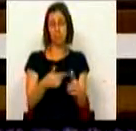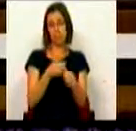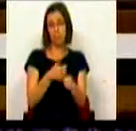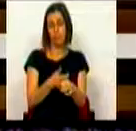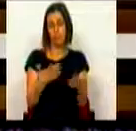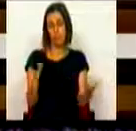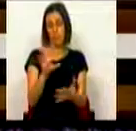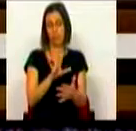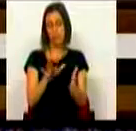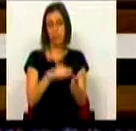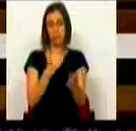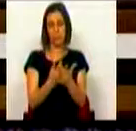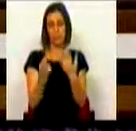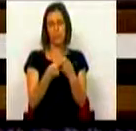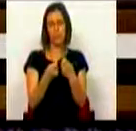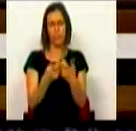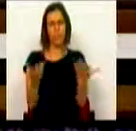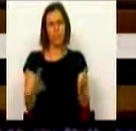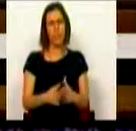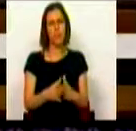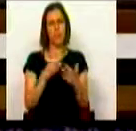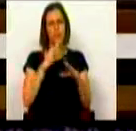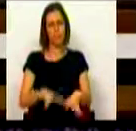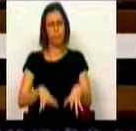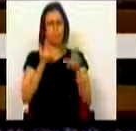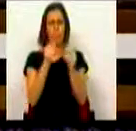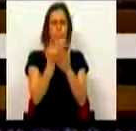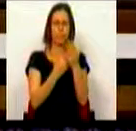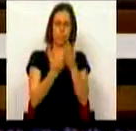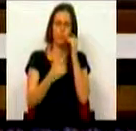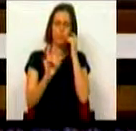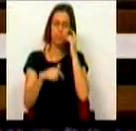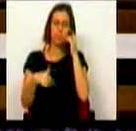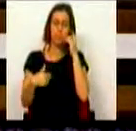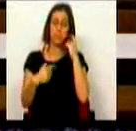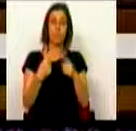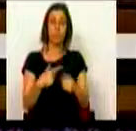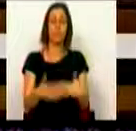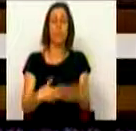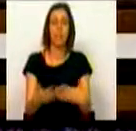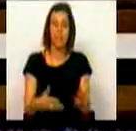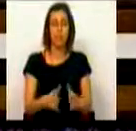acompanha de forma quase sempre muito próxima o desenvolvimento da economia e o seu próprio dinamismo.